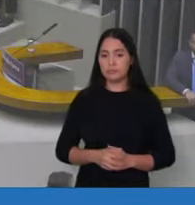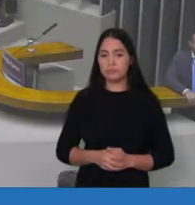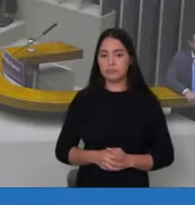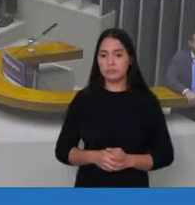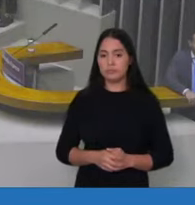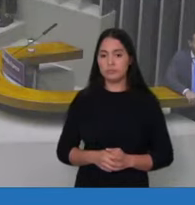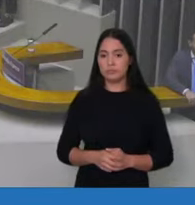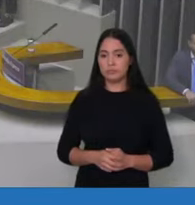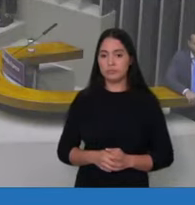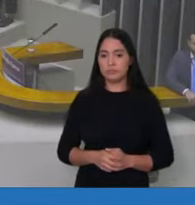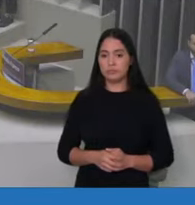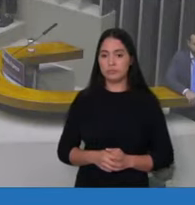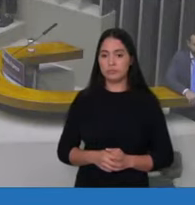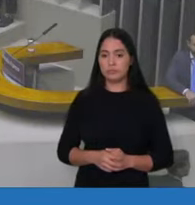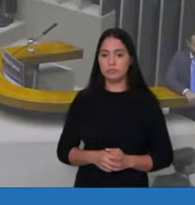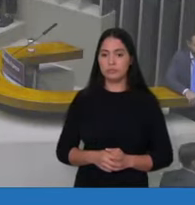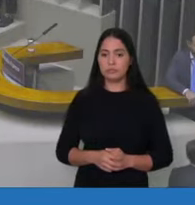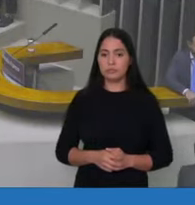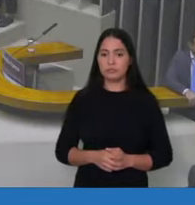Ah,